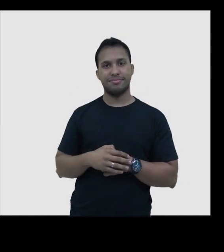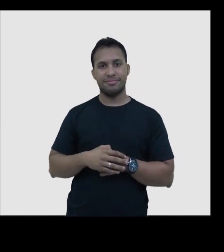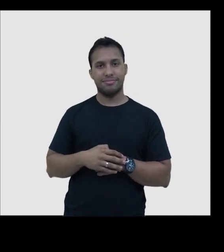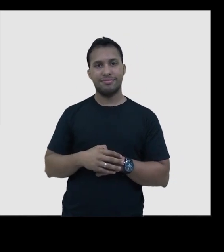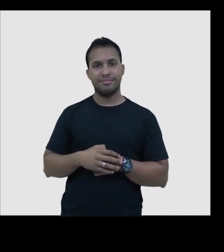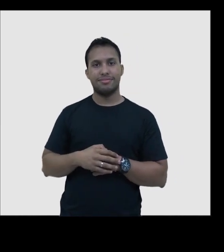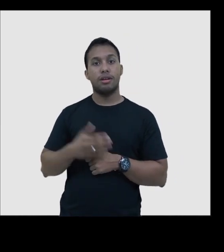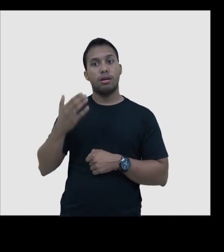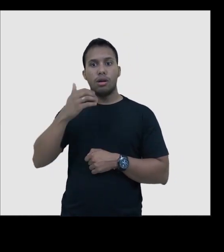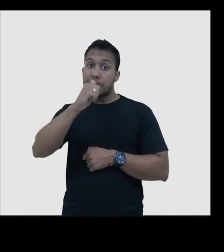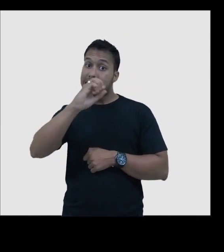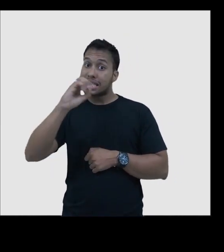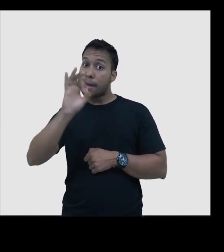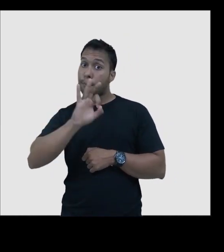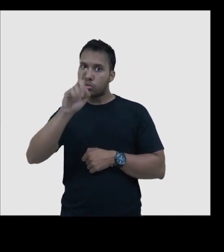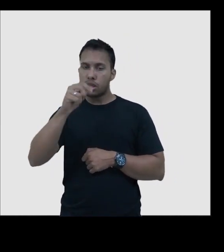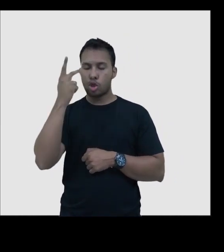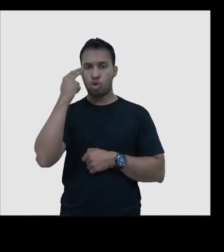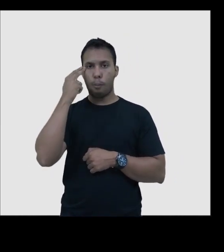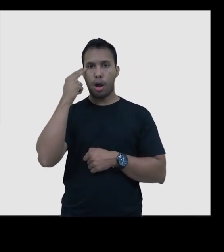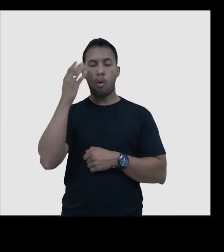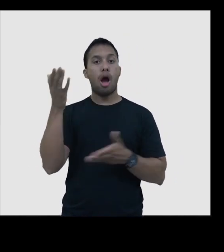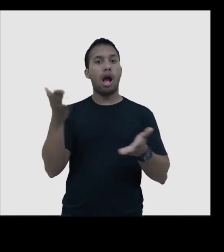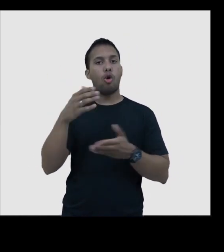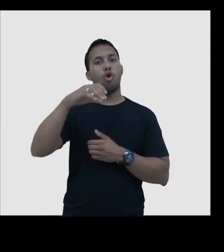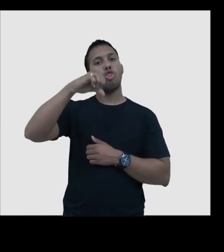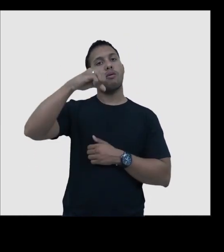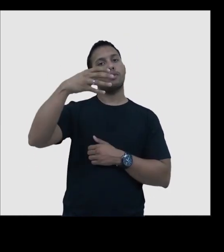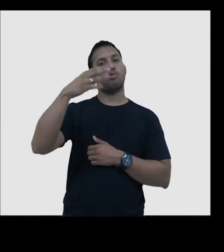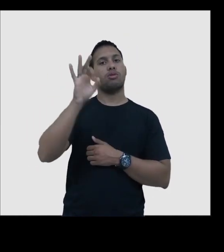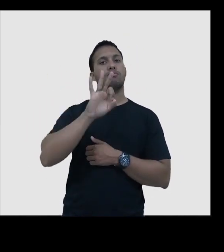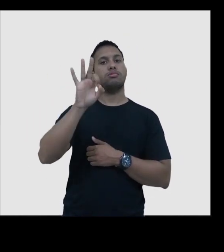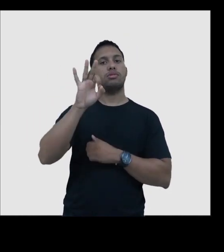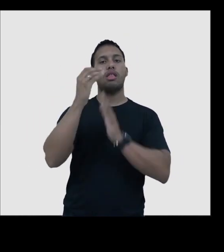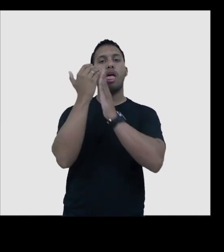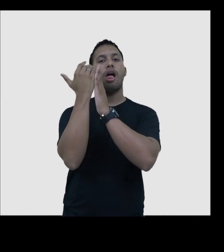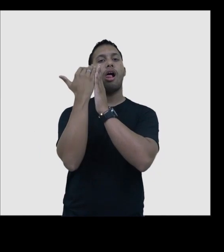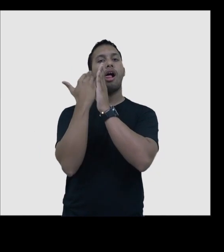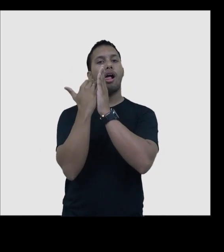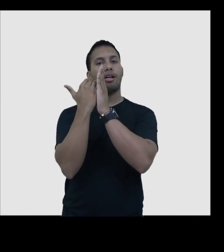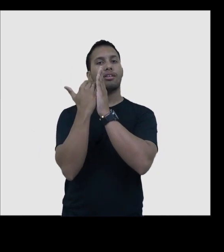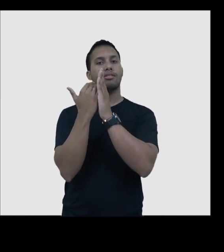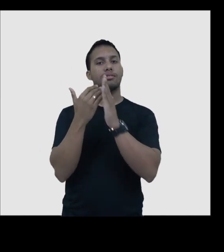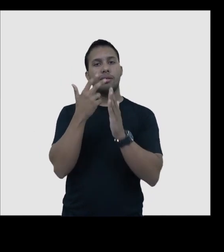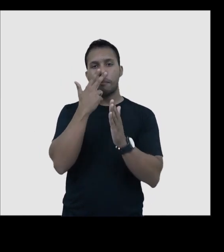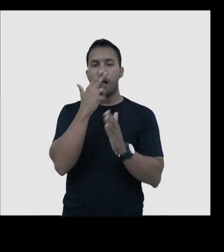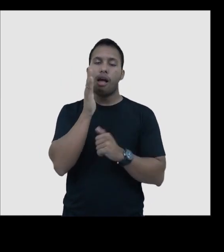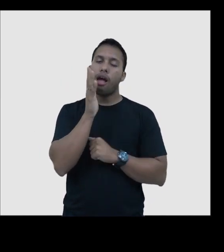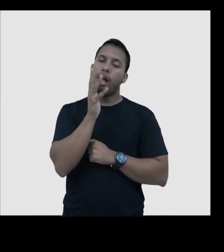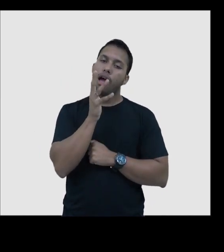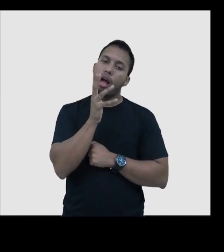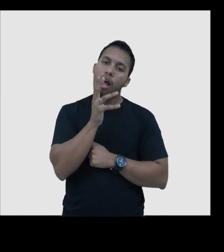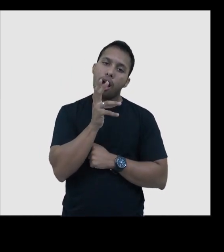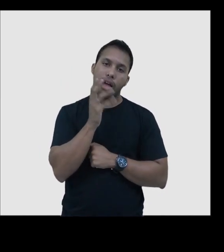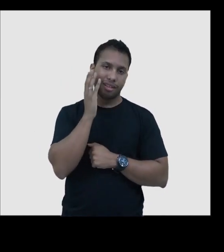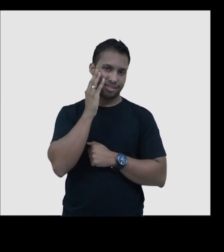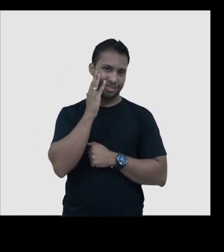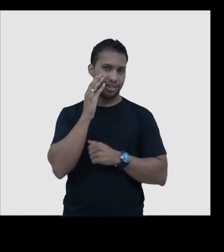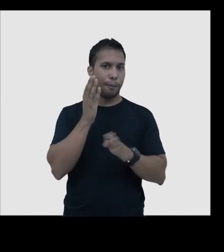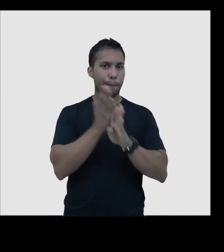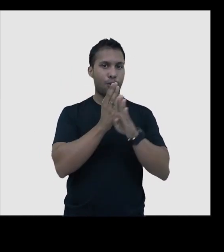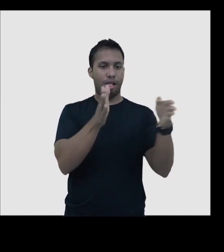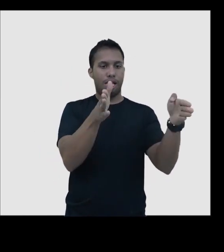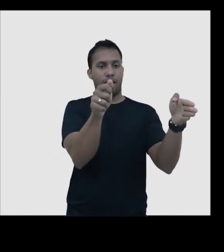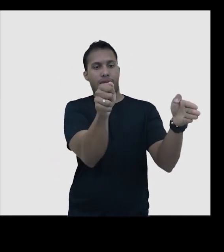está um pouco mais lento, né? Ele foi reduzido, era 100% na sua velocidade normal, agora ele está com 94%, e isso faz com